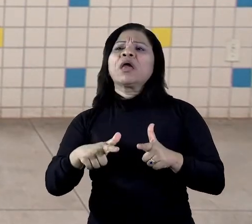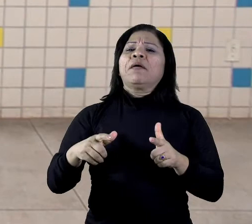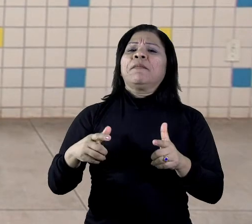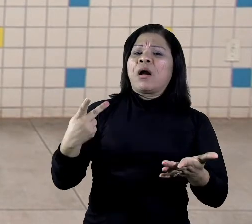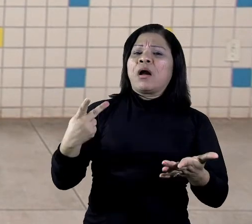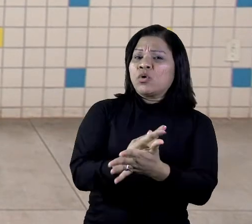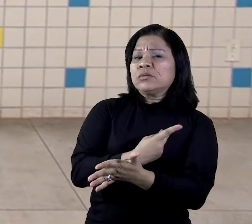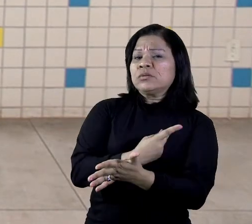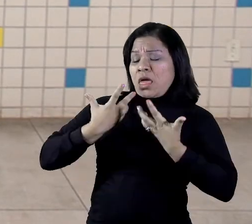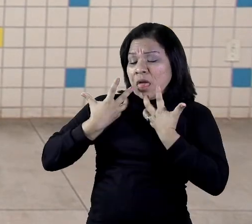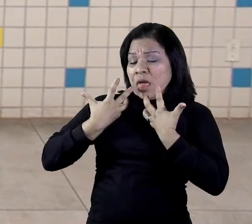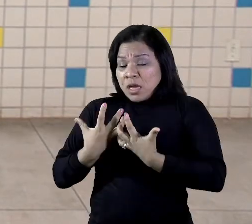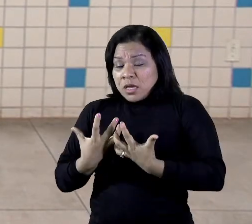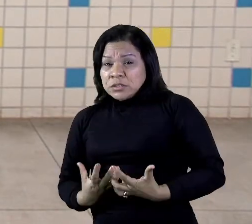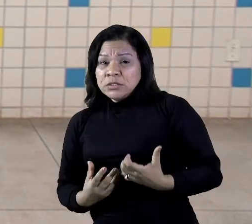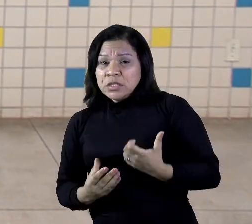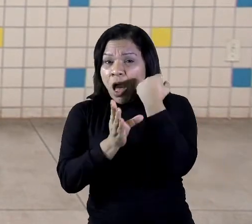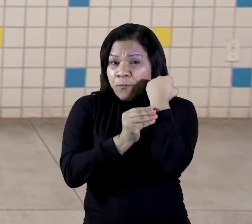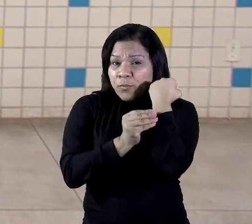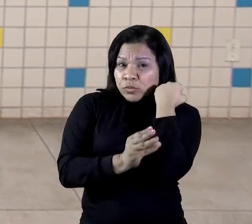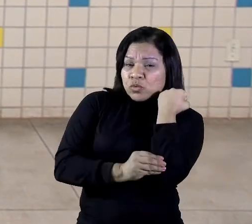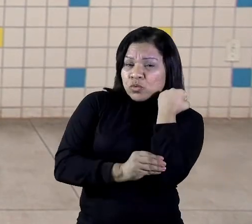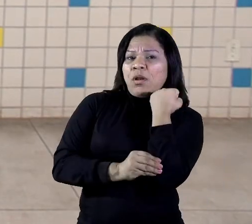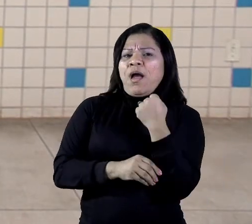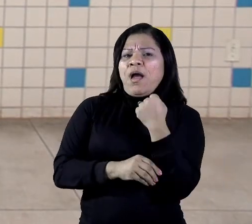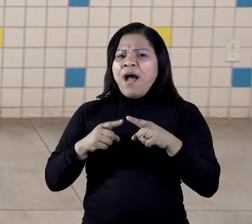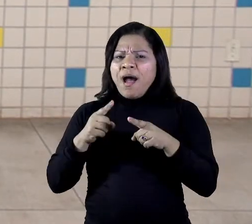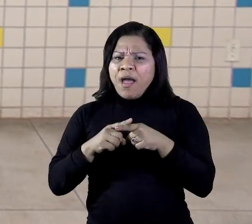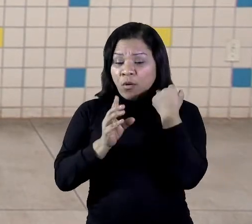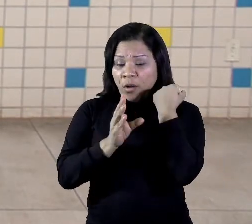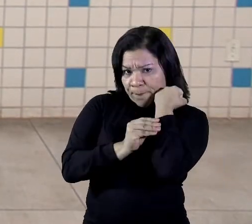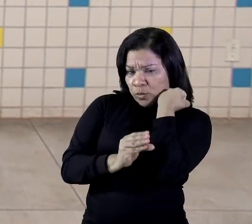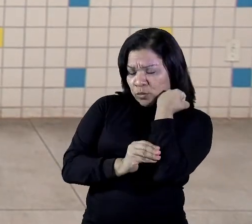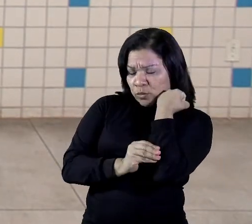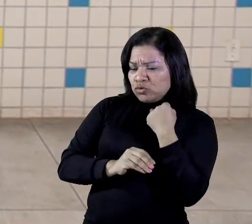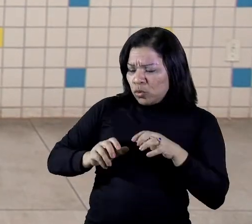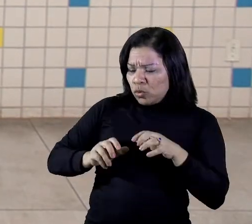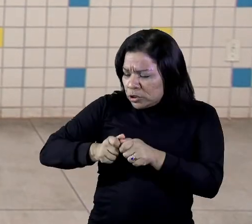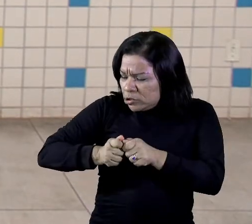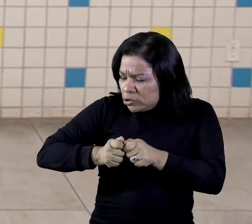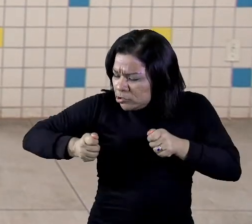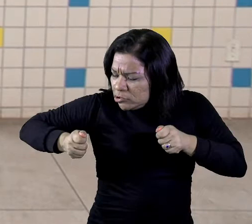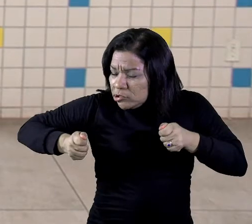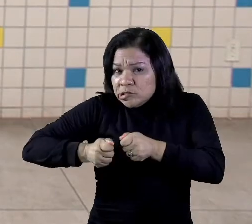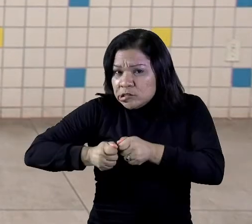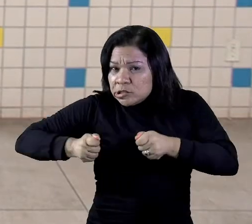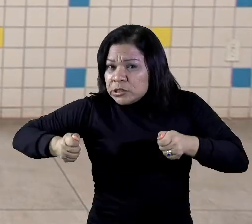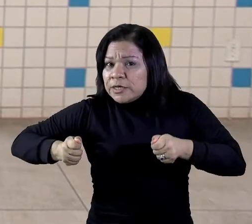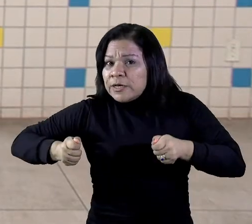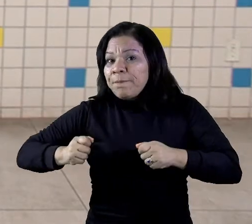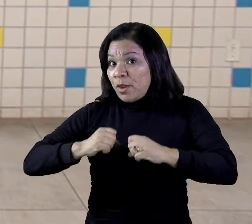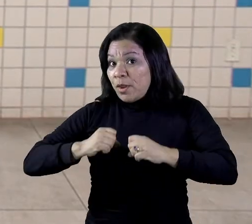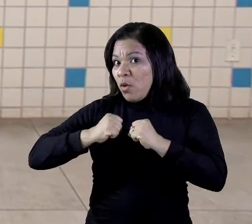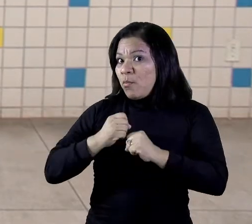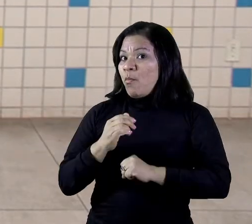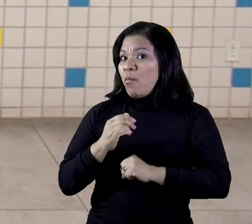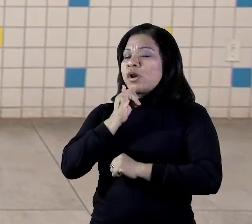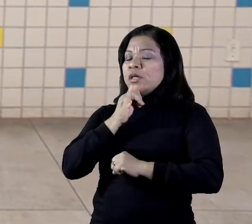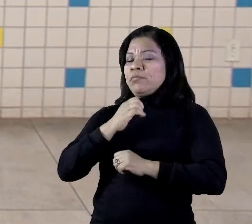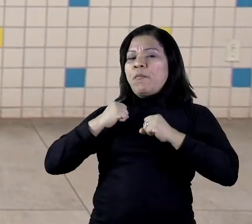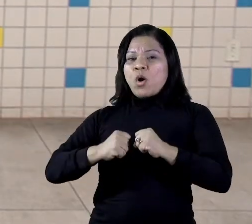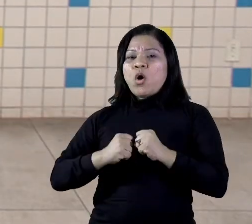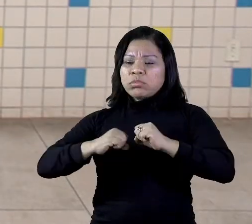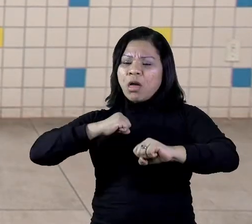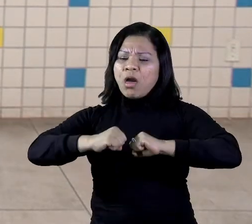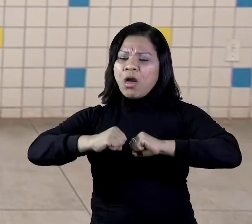e distensões. Essa distensão pode ser pela prática esportiva. Eu posso correr e o